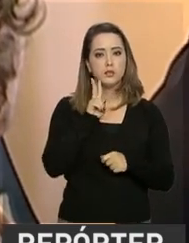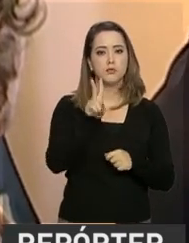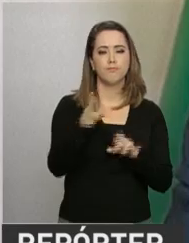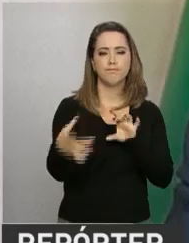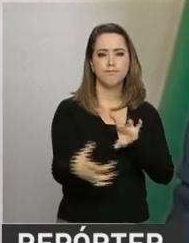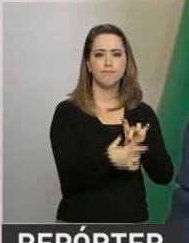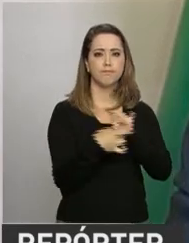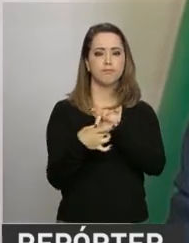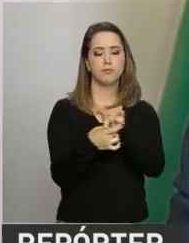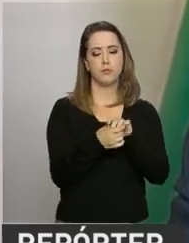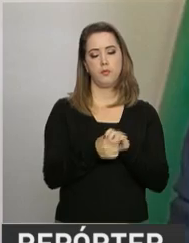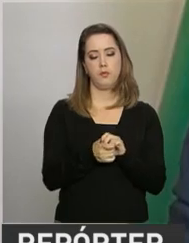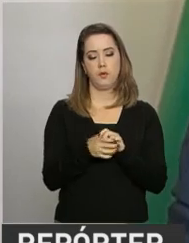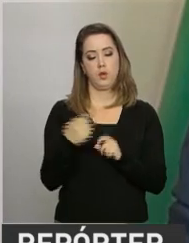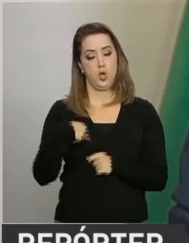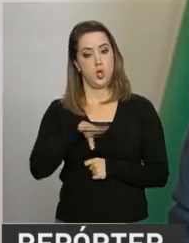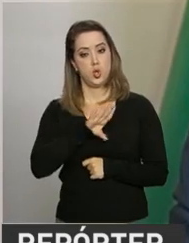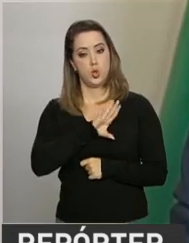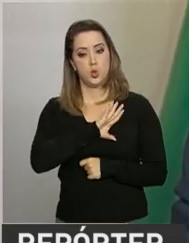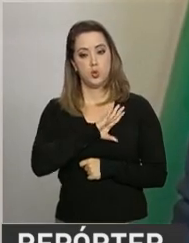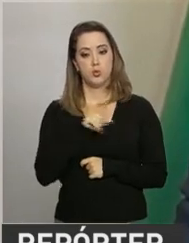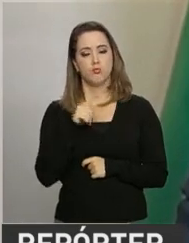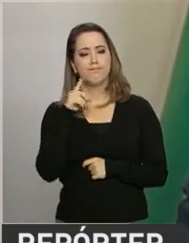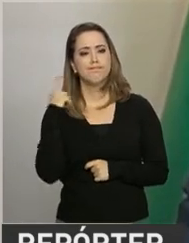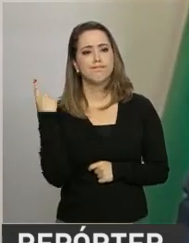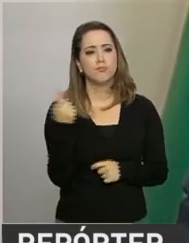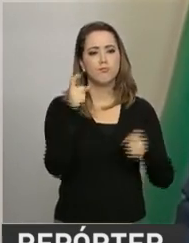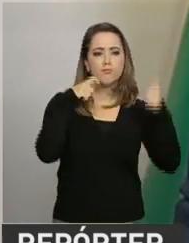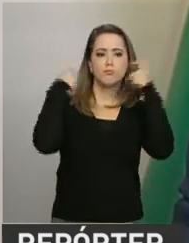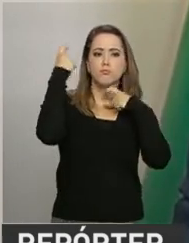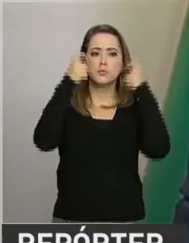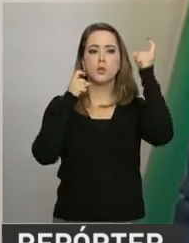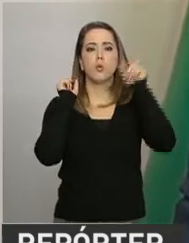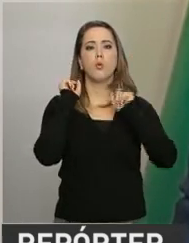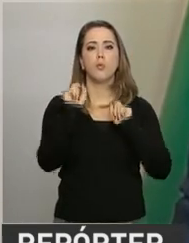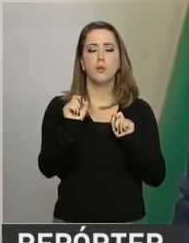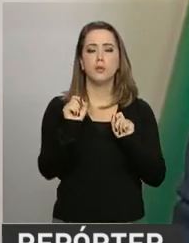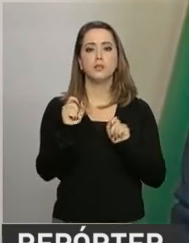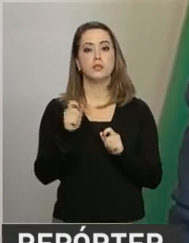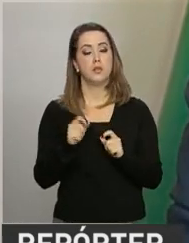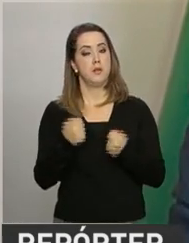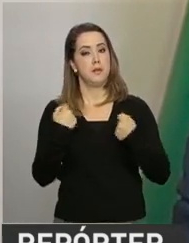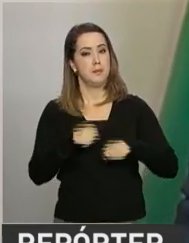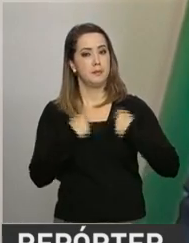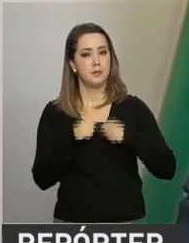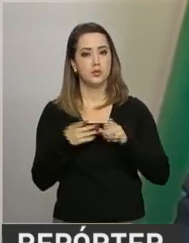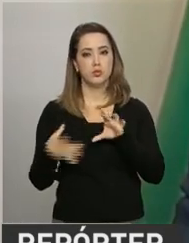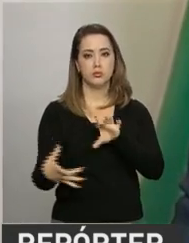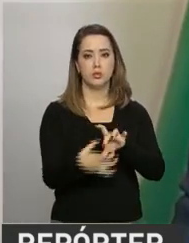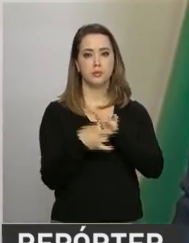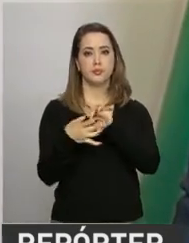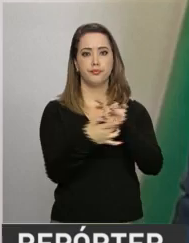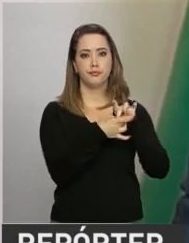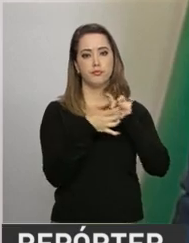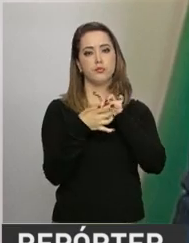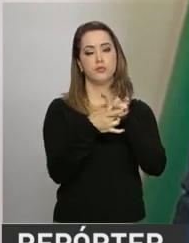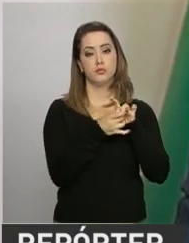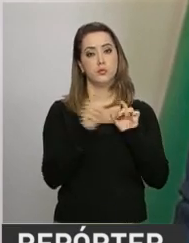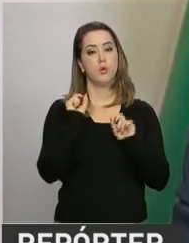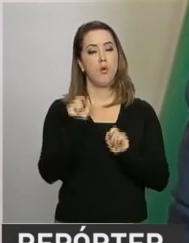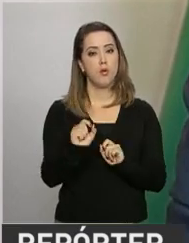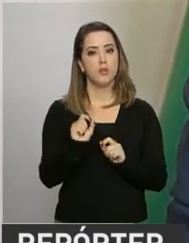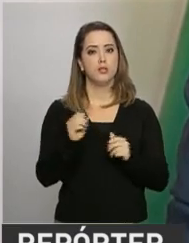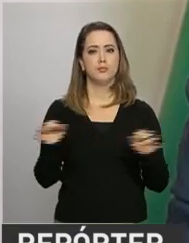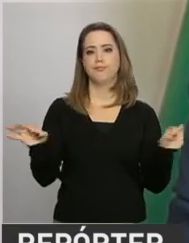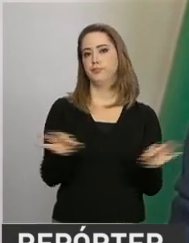conjunta nós todos Estamos preocupados e preocupados que estamos devemos trabalhar em conjunto para